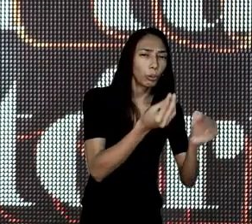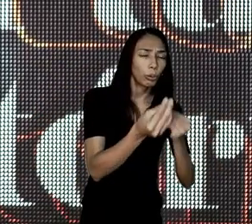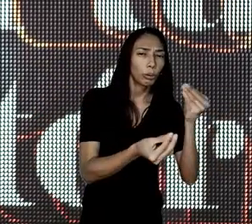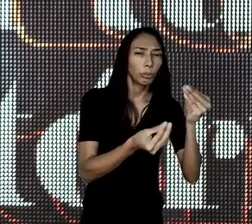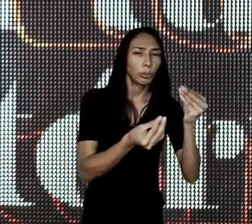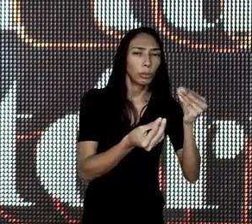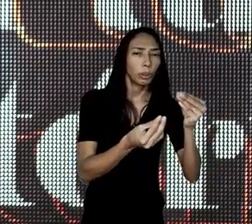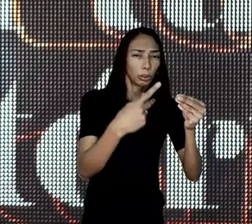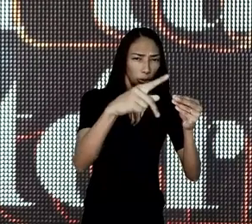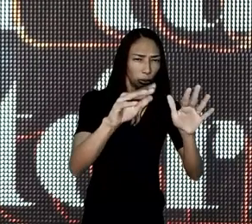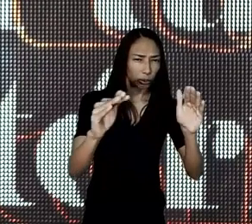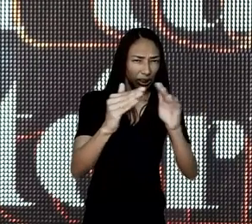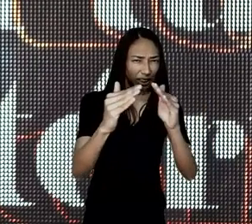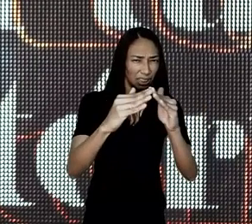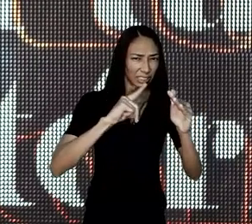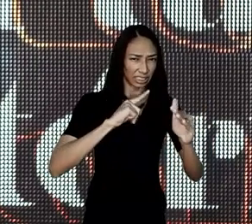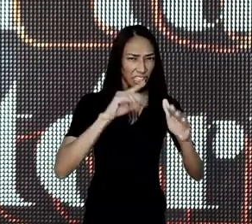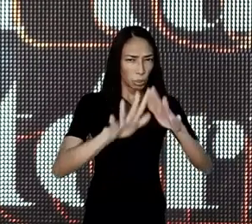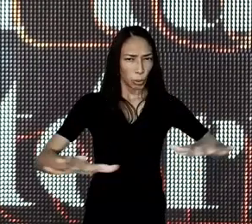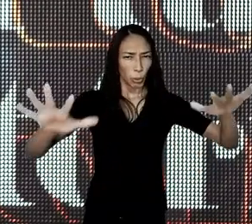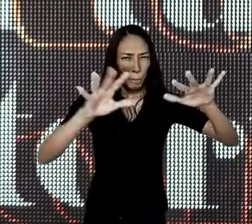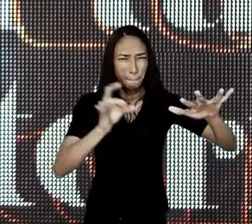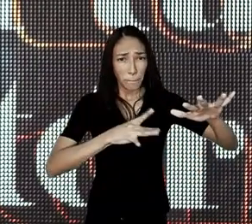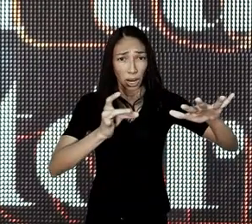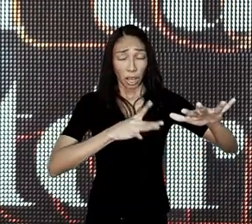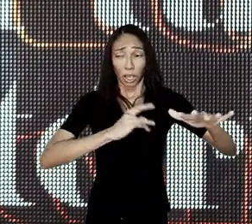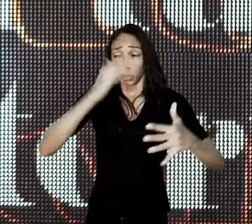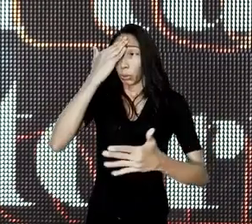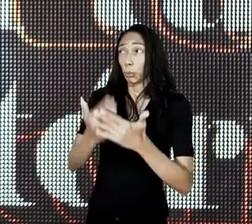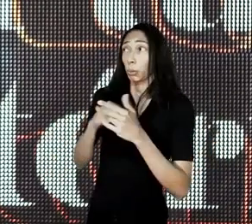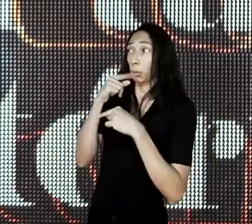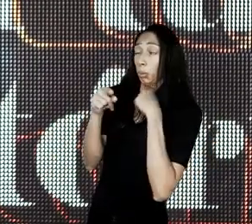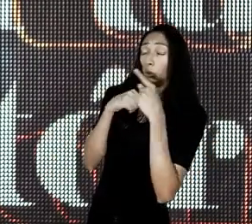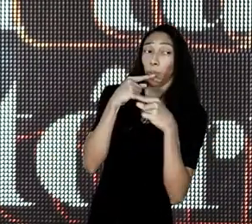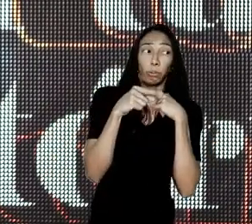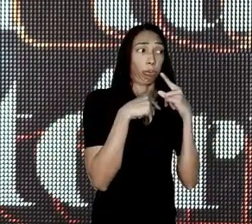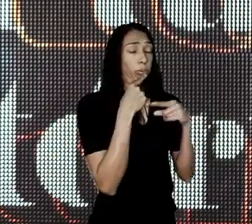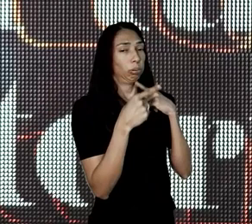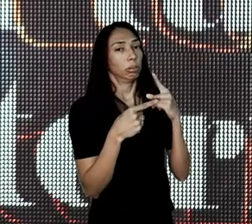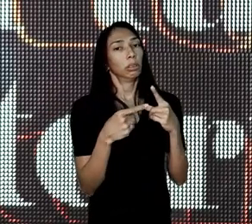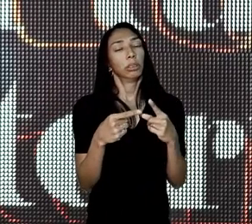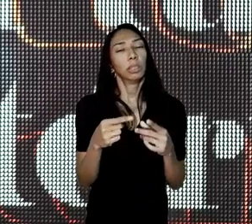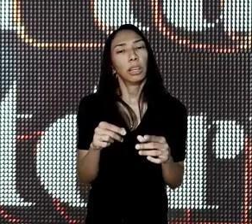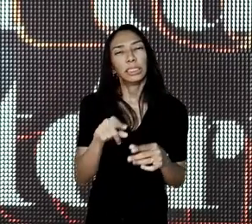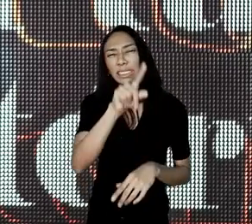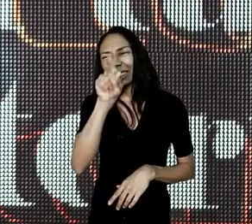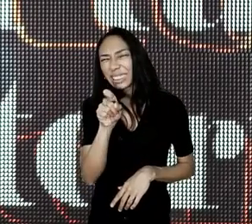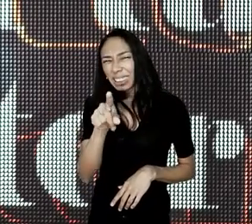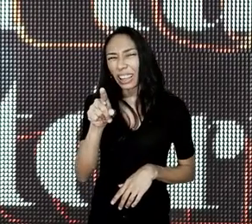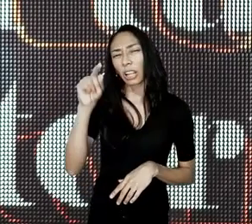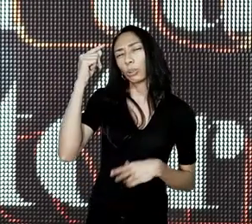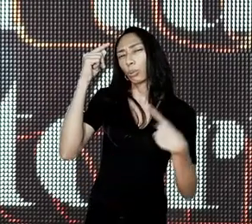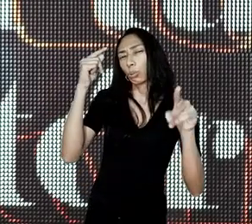uma atmosfera de medo, de incredulidade? Será que todos os dias você abre